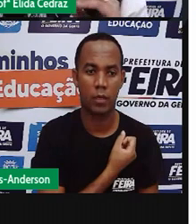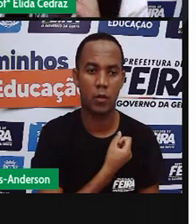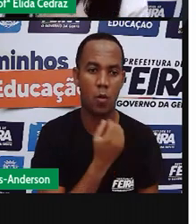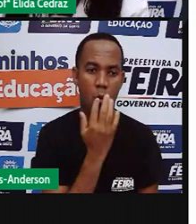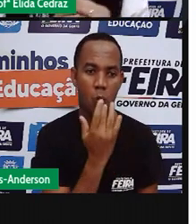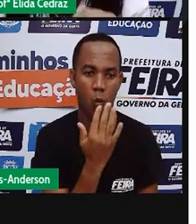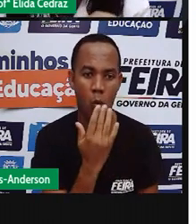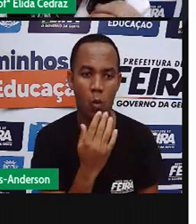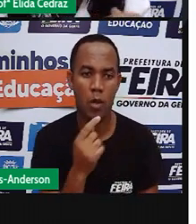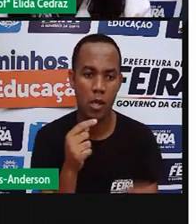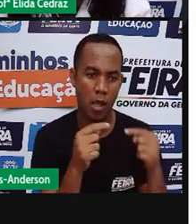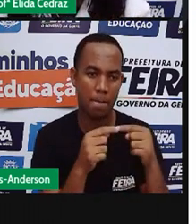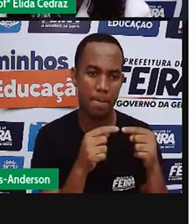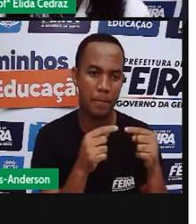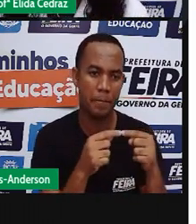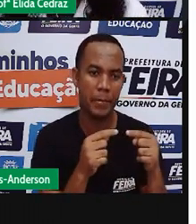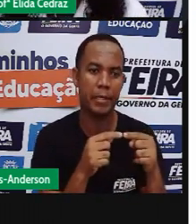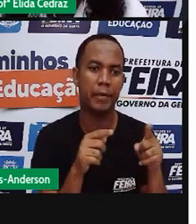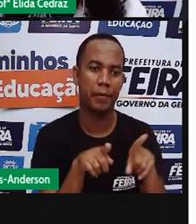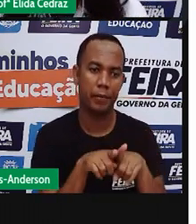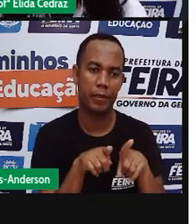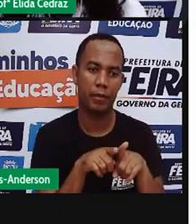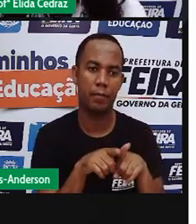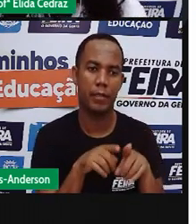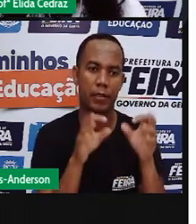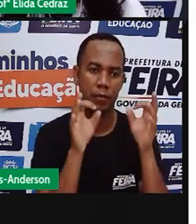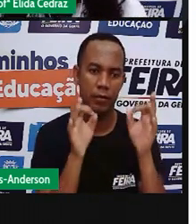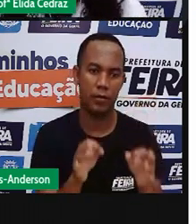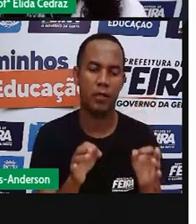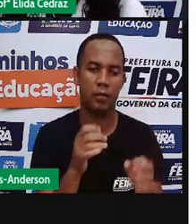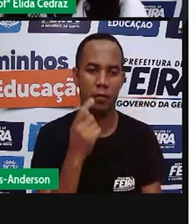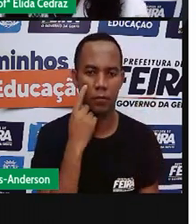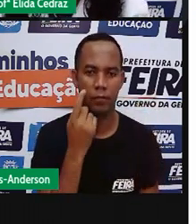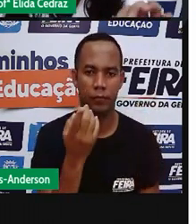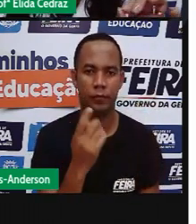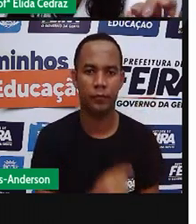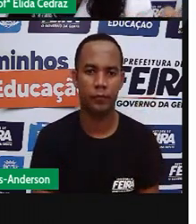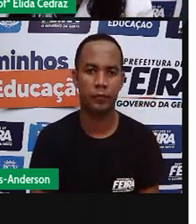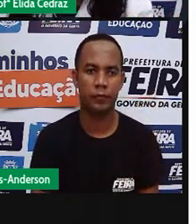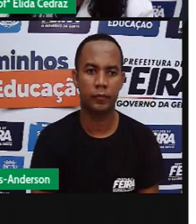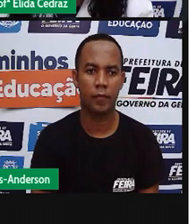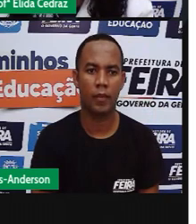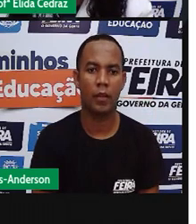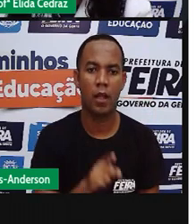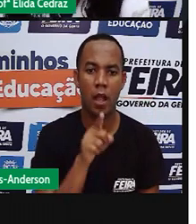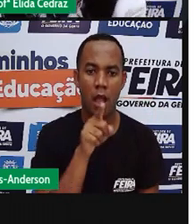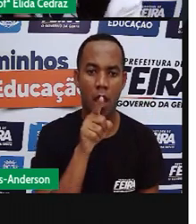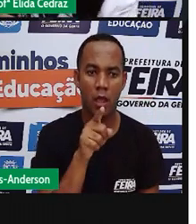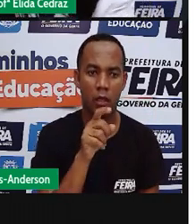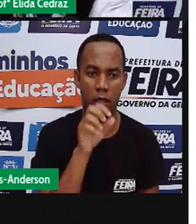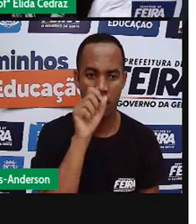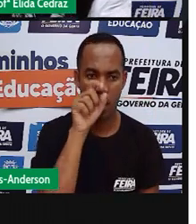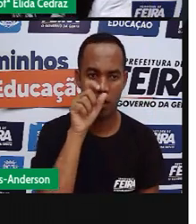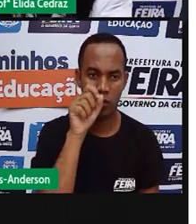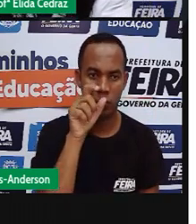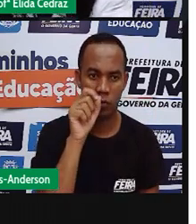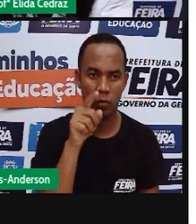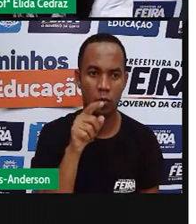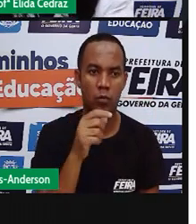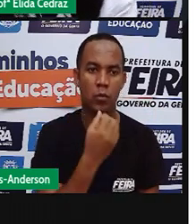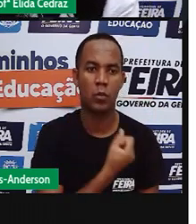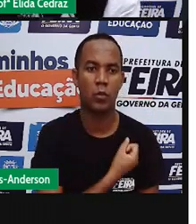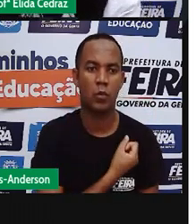cor para preencher corretamente esses espaços. Se aqui é azul, lá é o